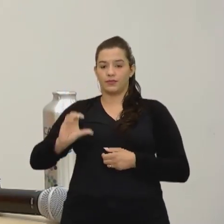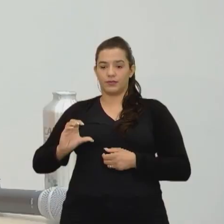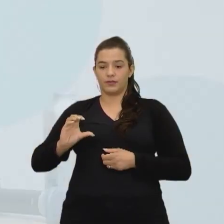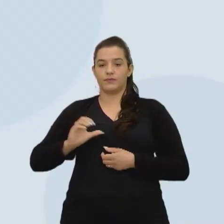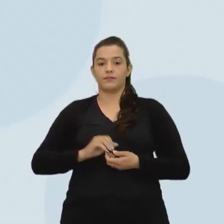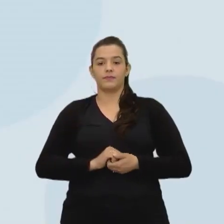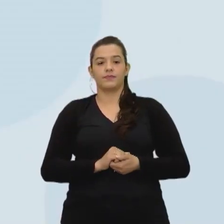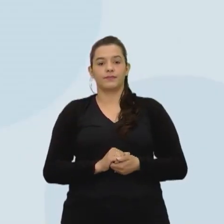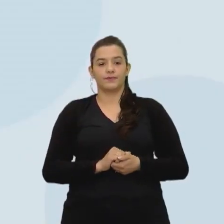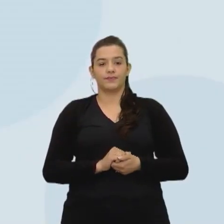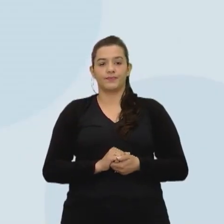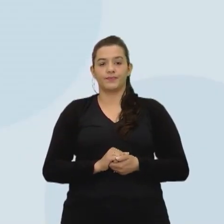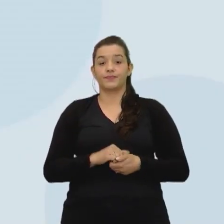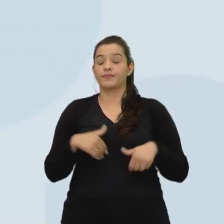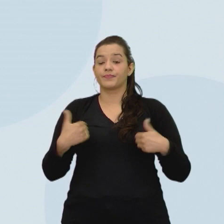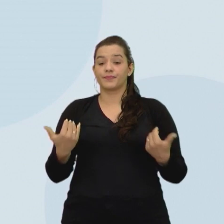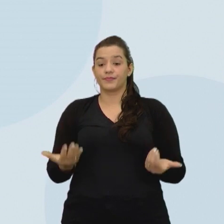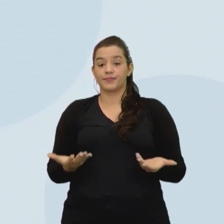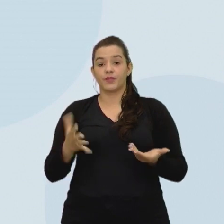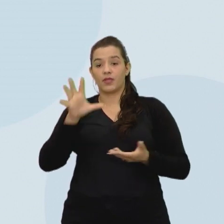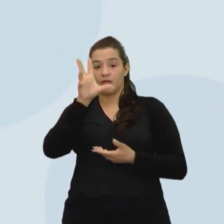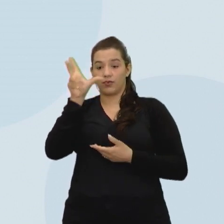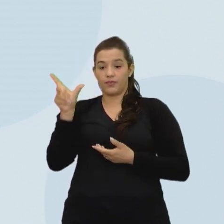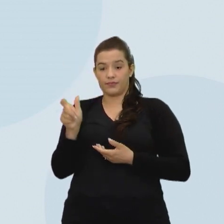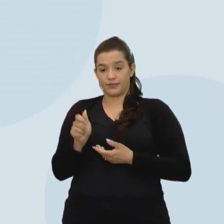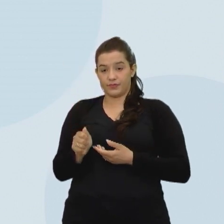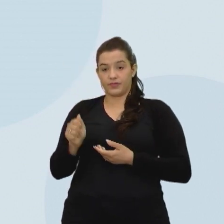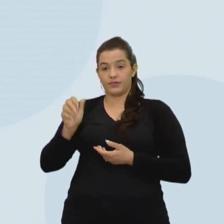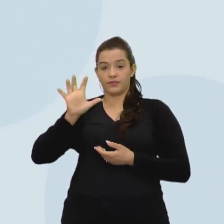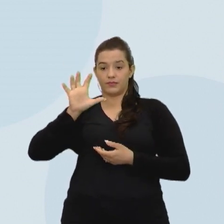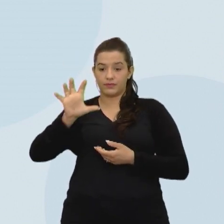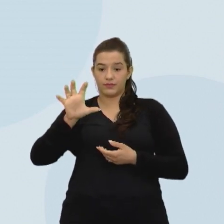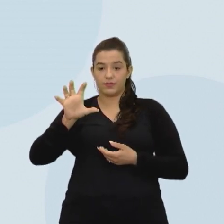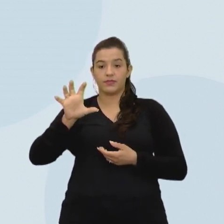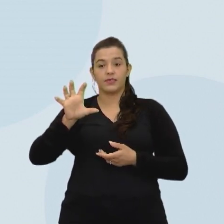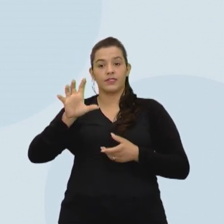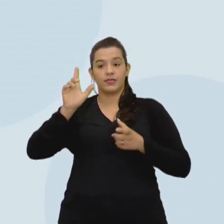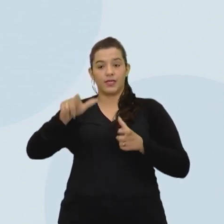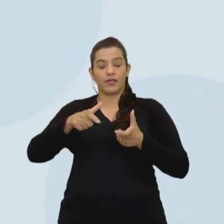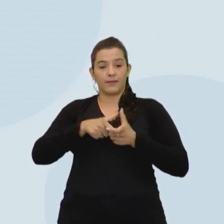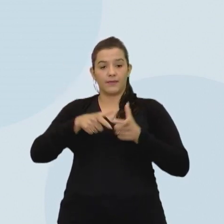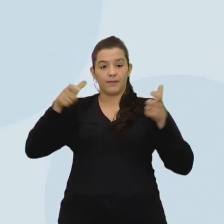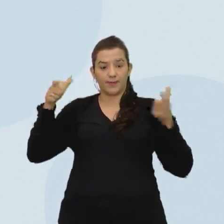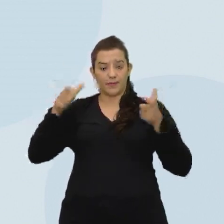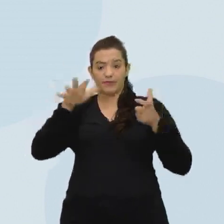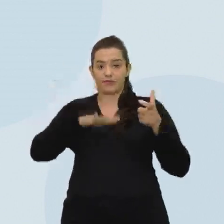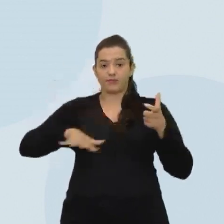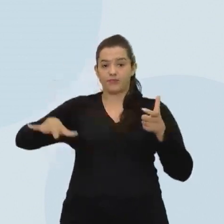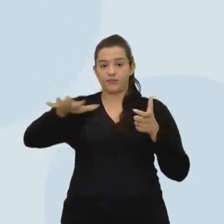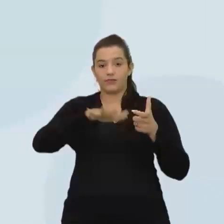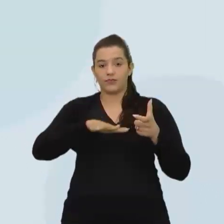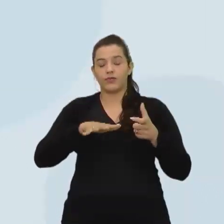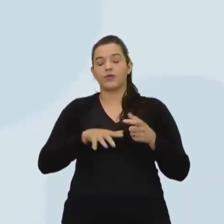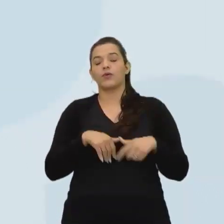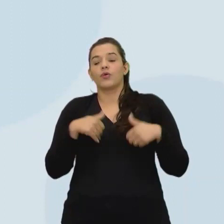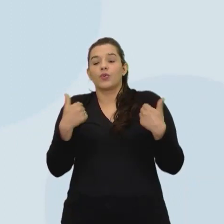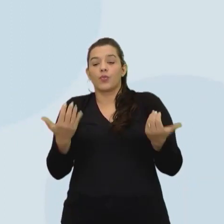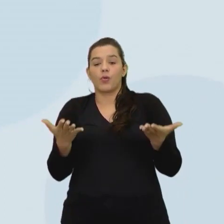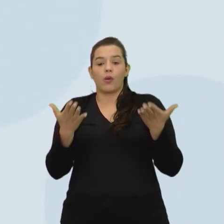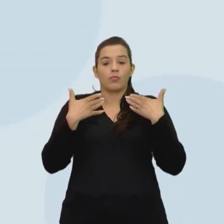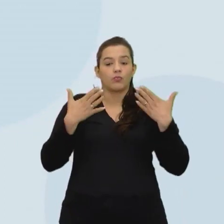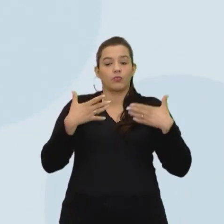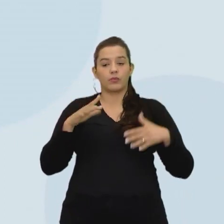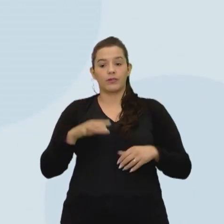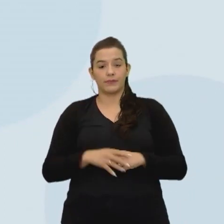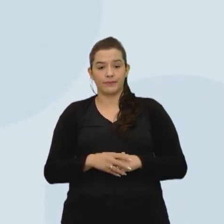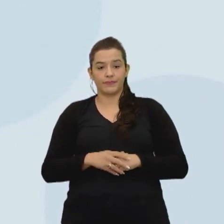C. O continente africano tem a maior parte do seu território em qual zona